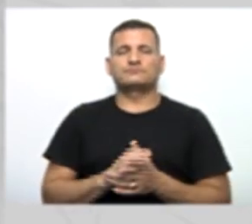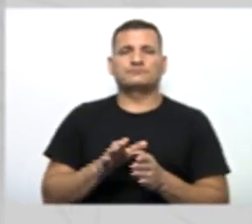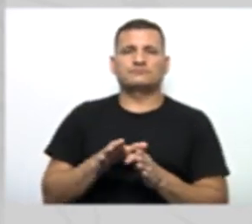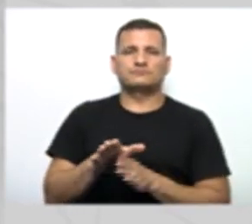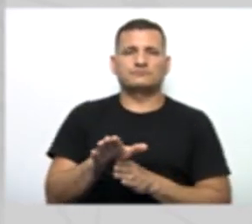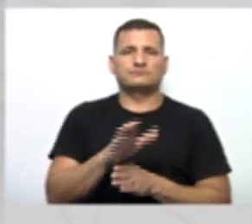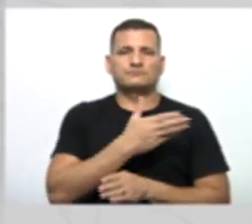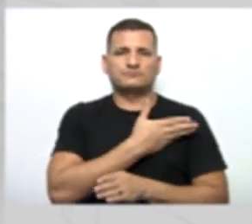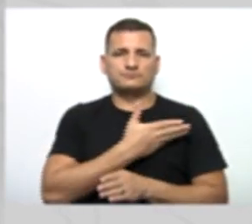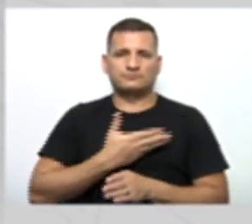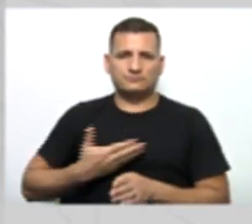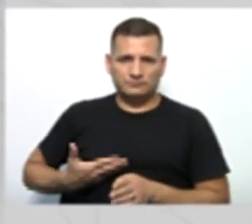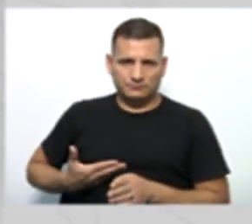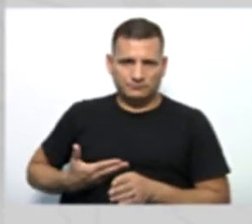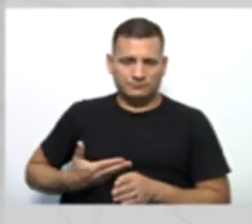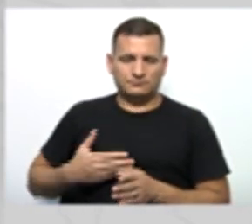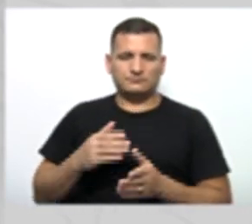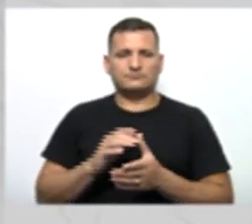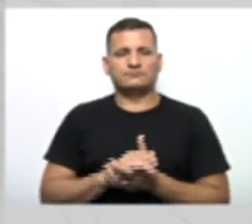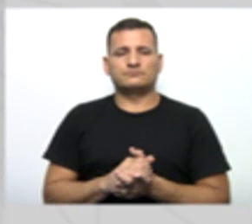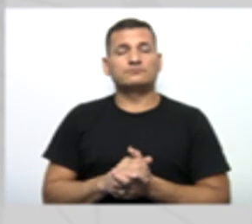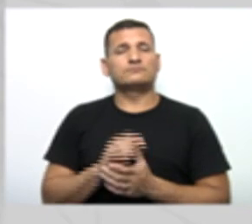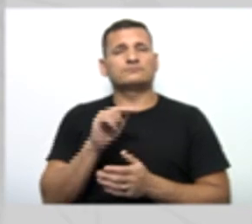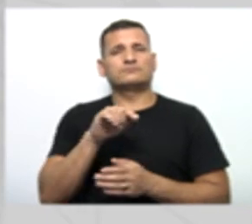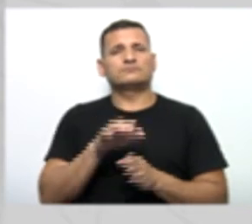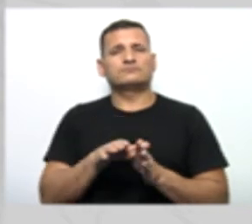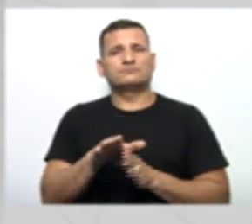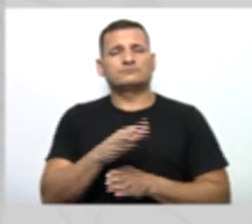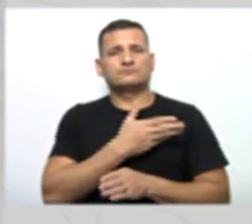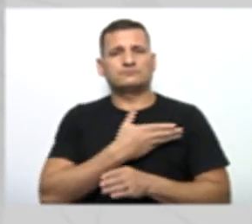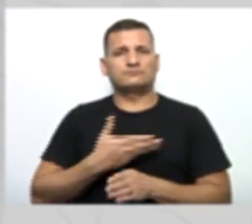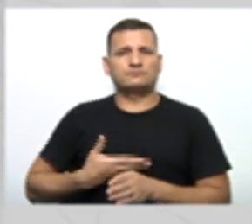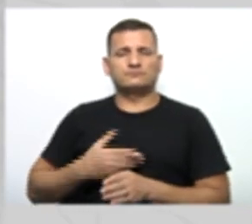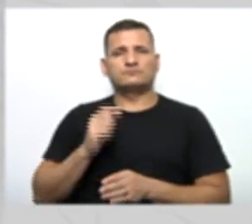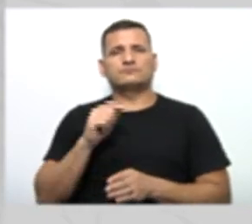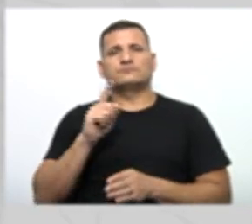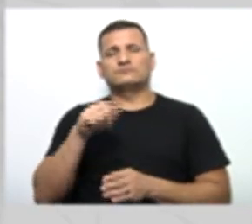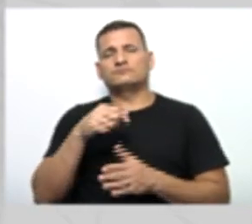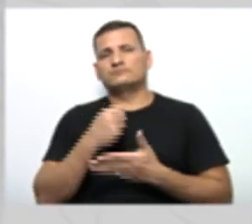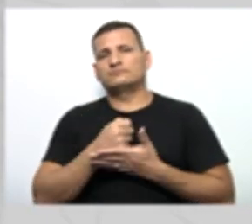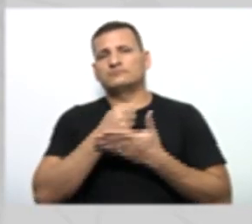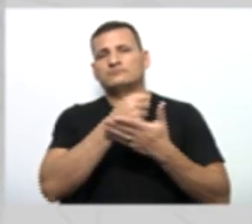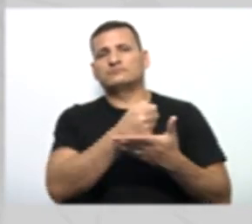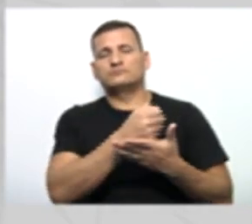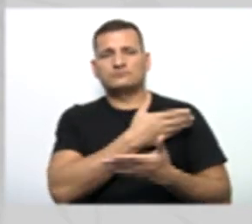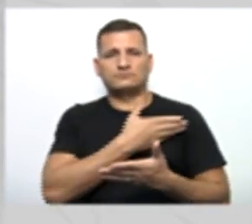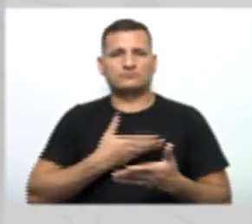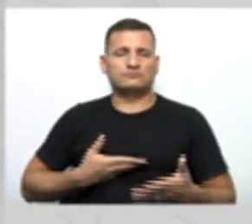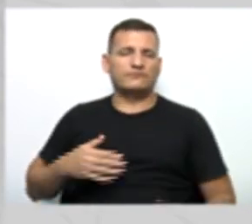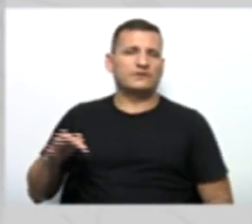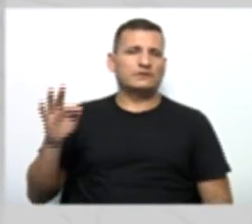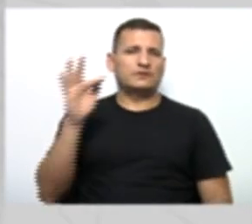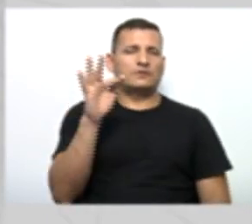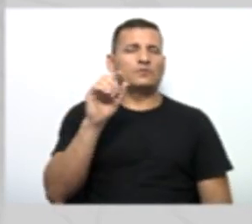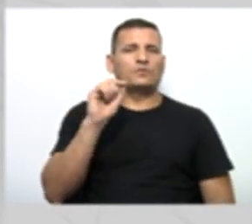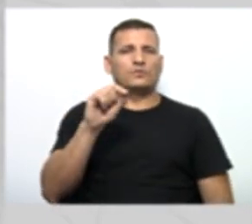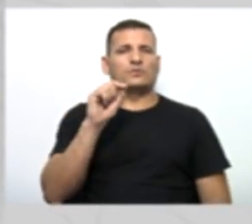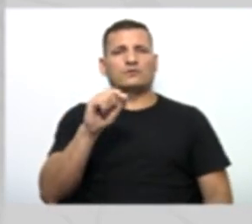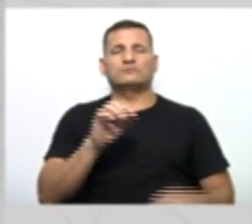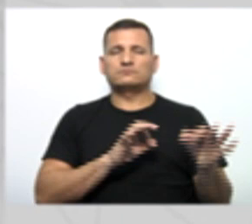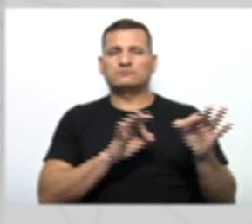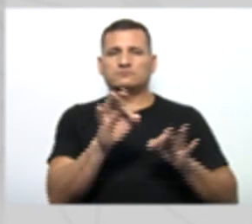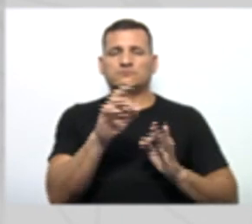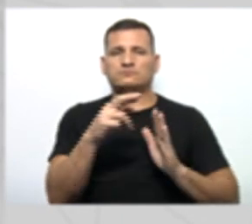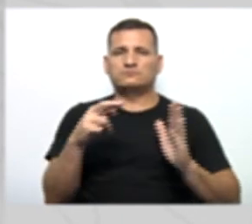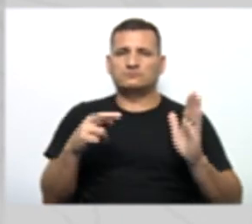Esse Conselho de Governo, ele tem como função assessorar o governo federal, estabelecer diretrizes